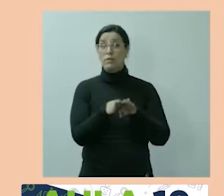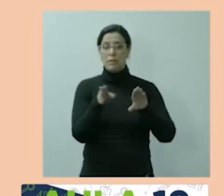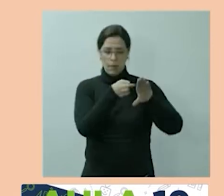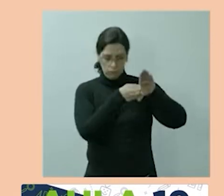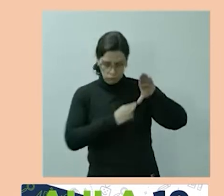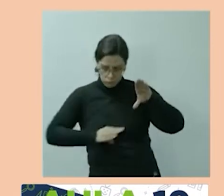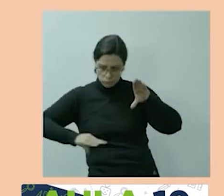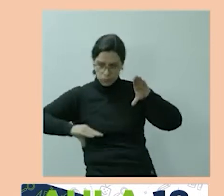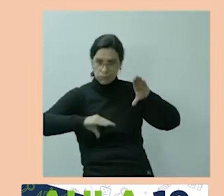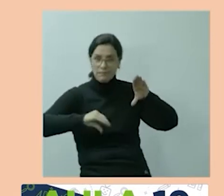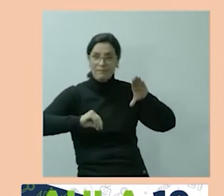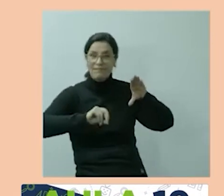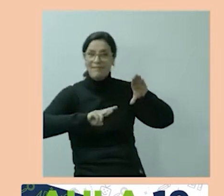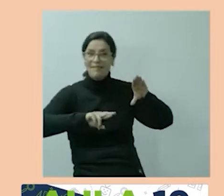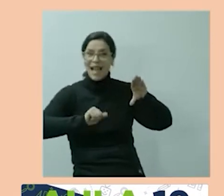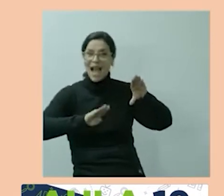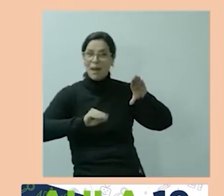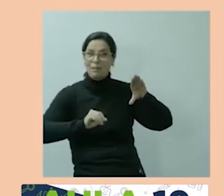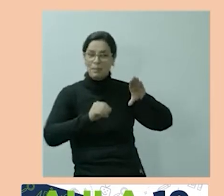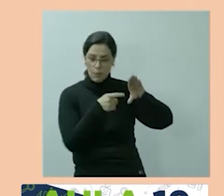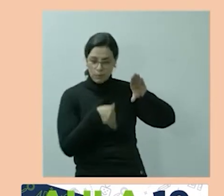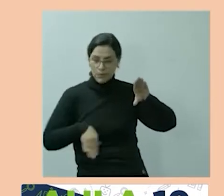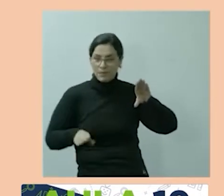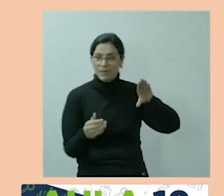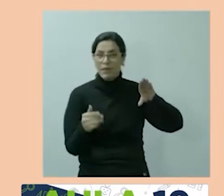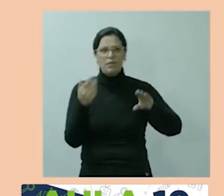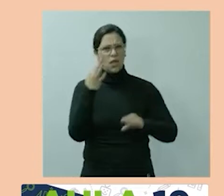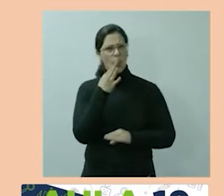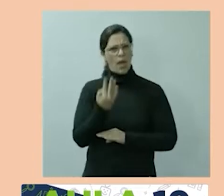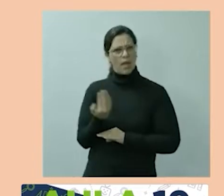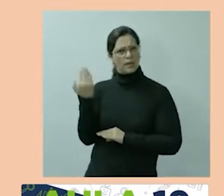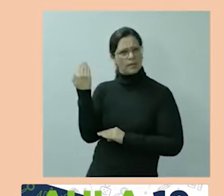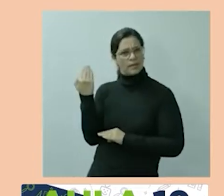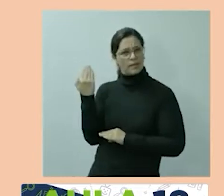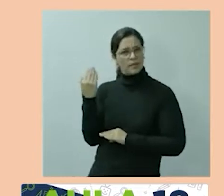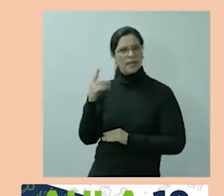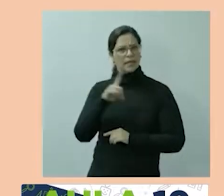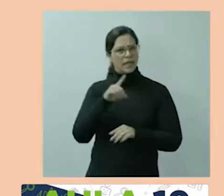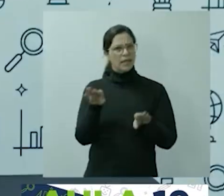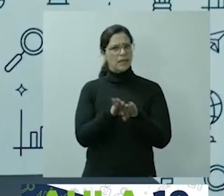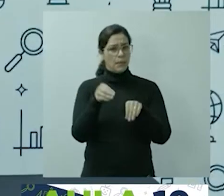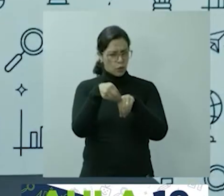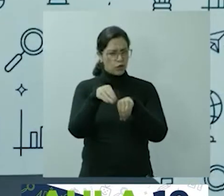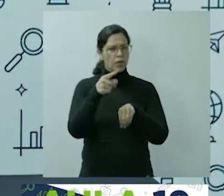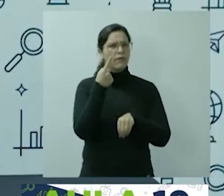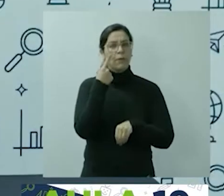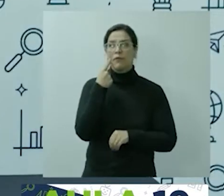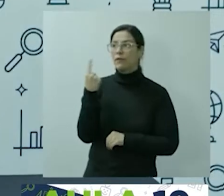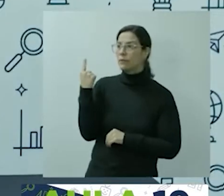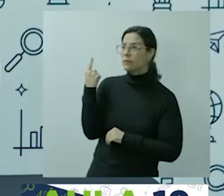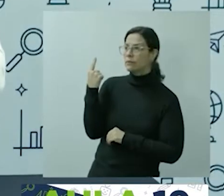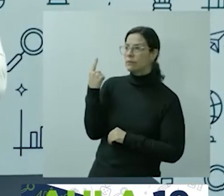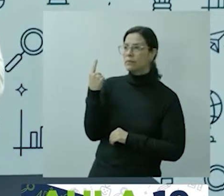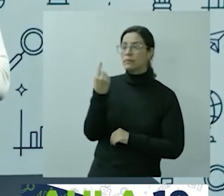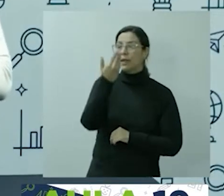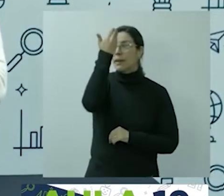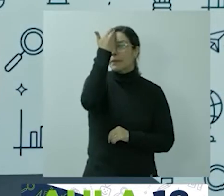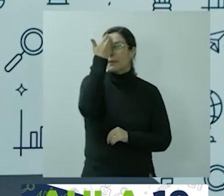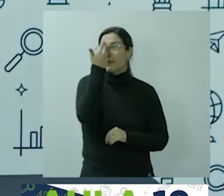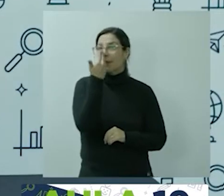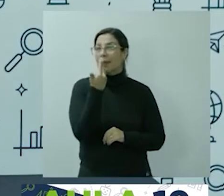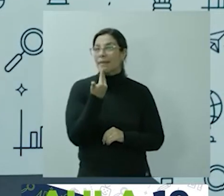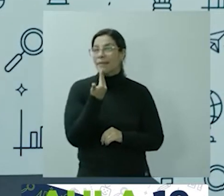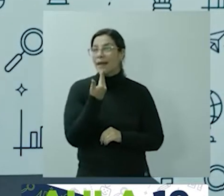rabo todo desse animal. Vocês conhecem? Mais uma dica? Então vamos ver.